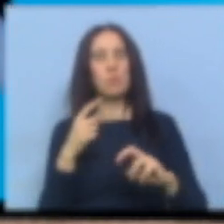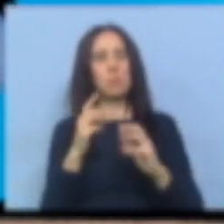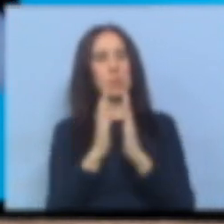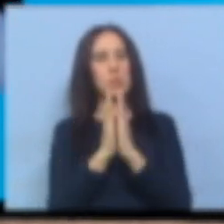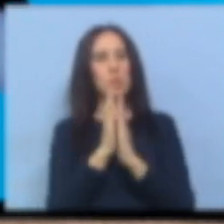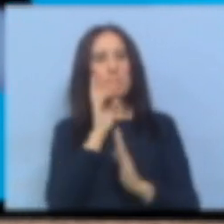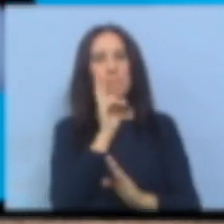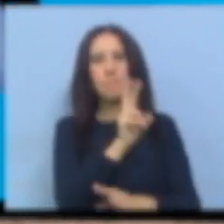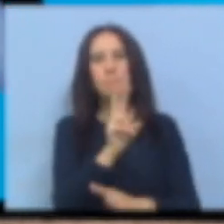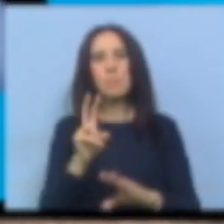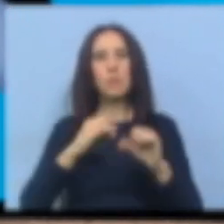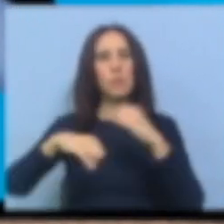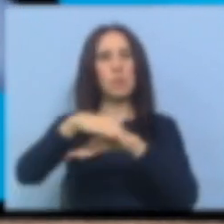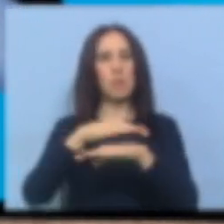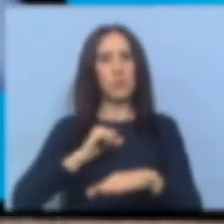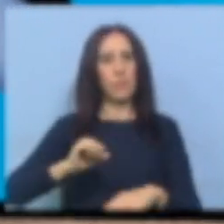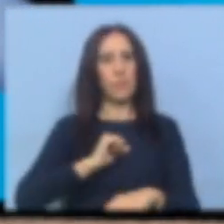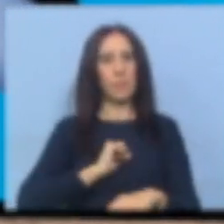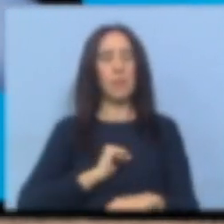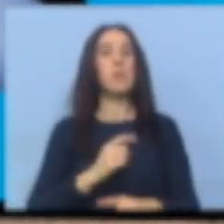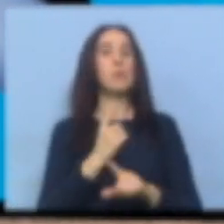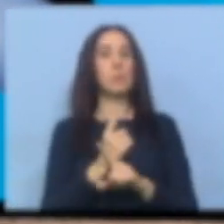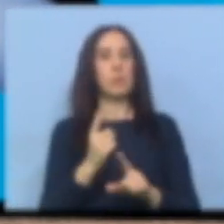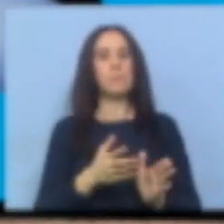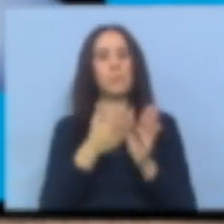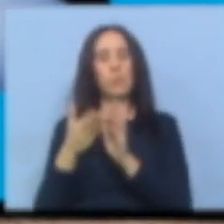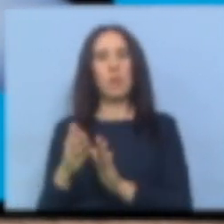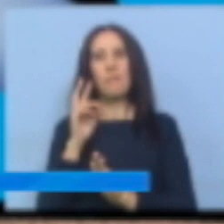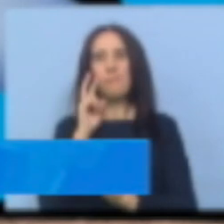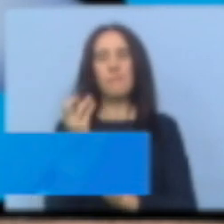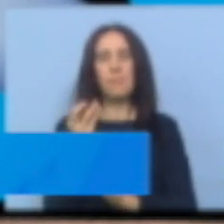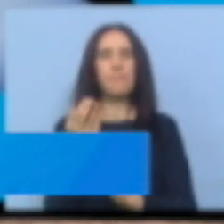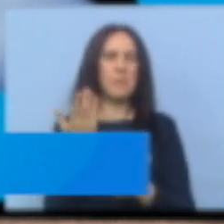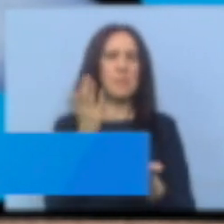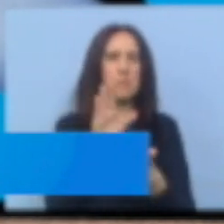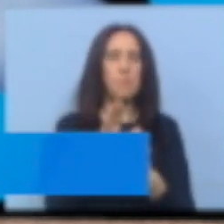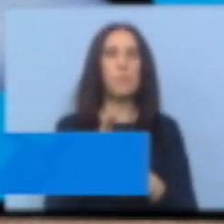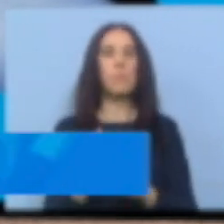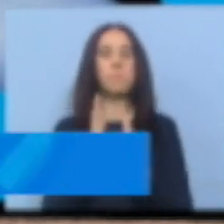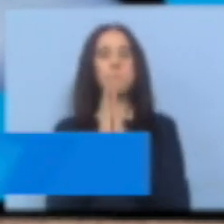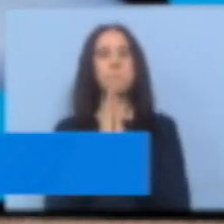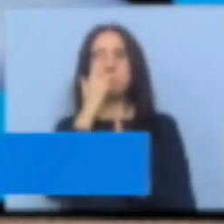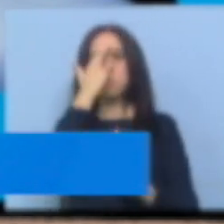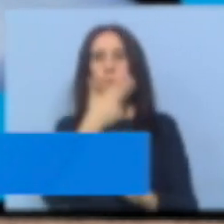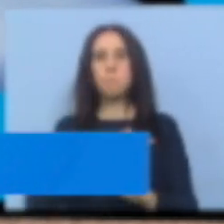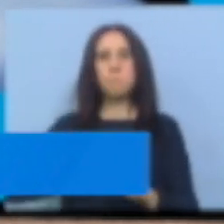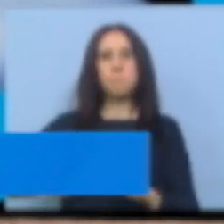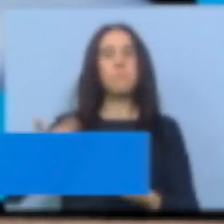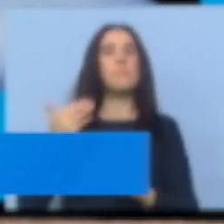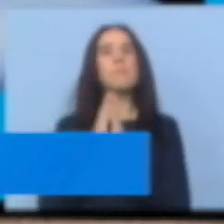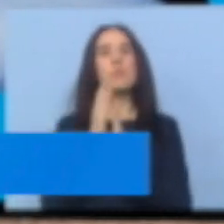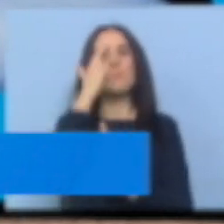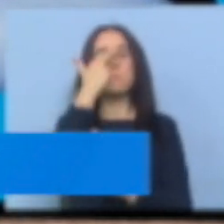sociedades. Porque, por um lado, nós observamos que, de facto, para dar um exemplo, as igrejas históricas, as chamadas igrejas